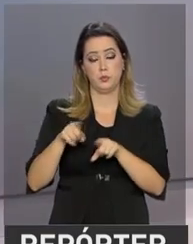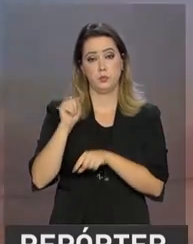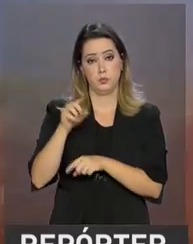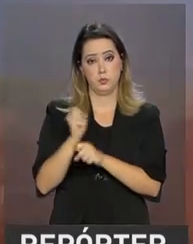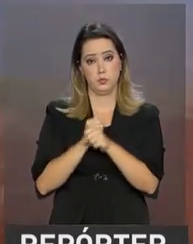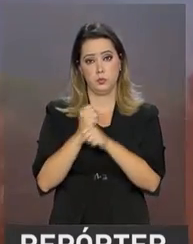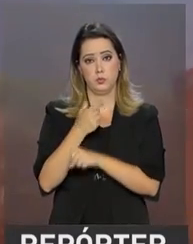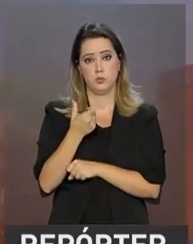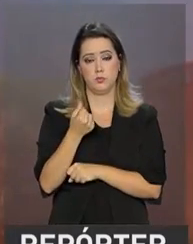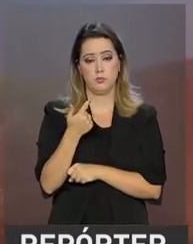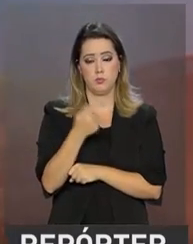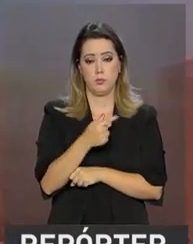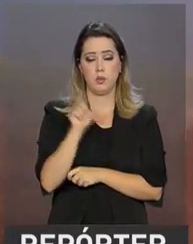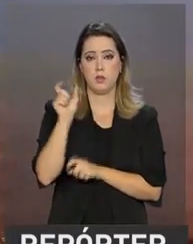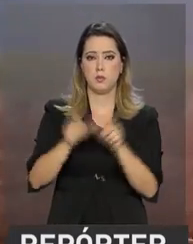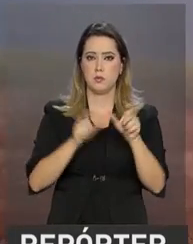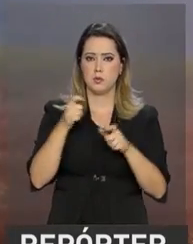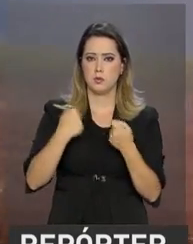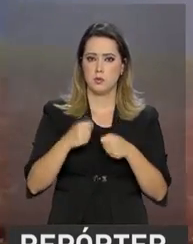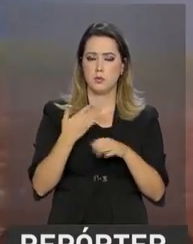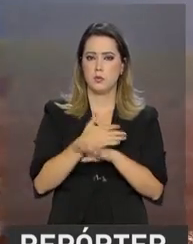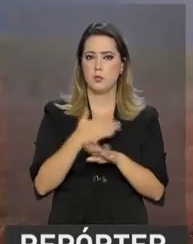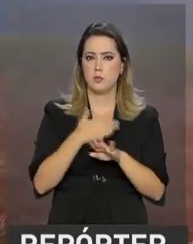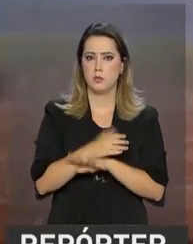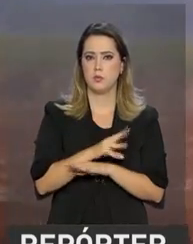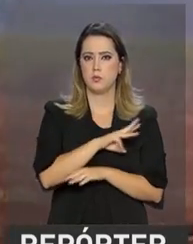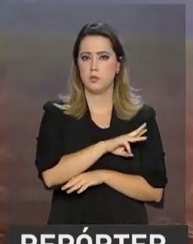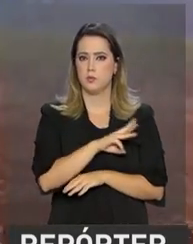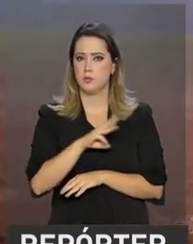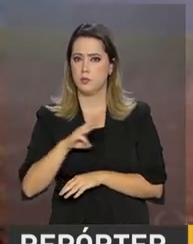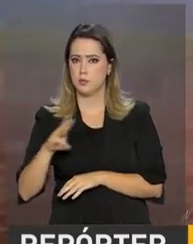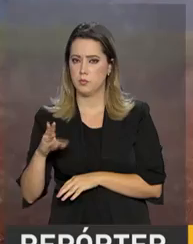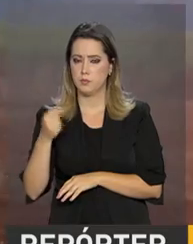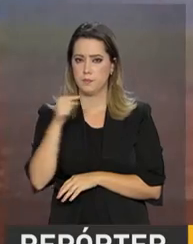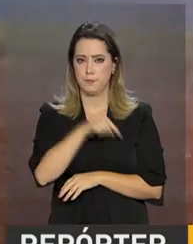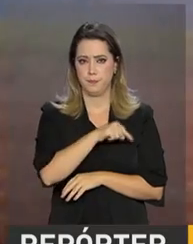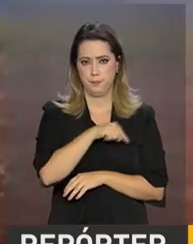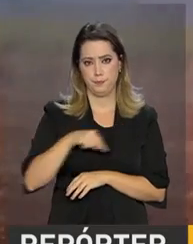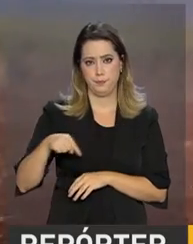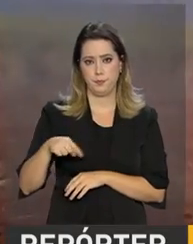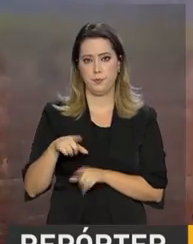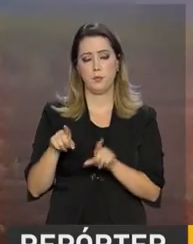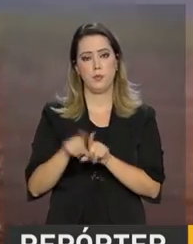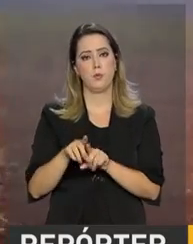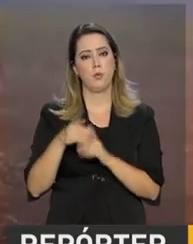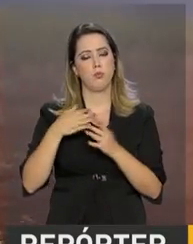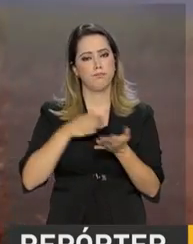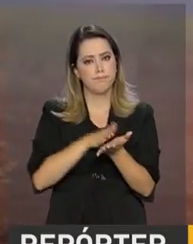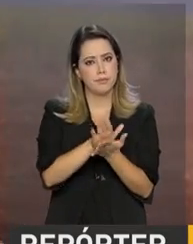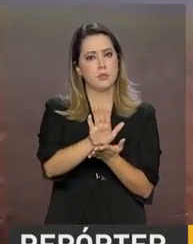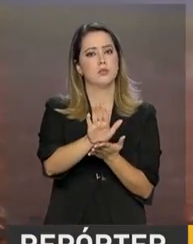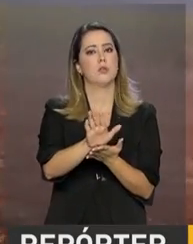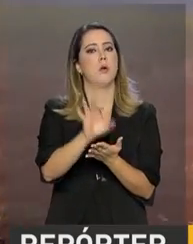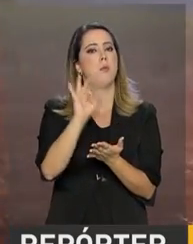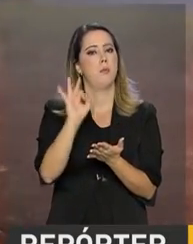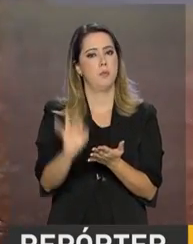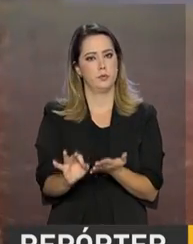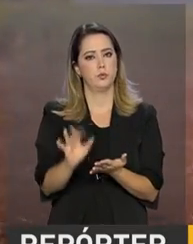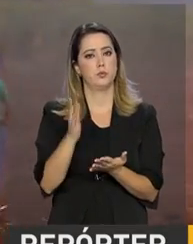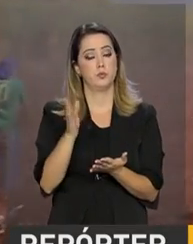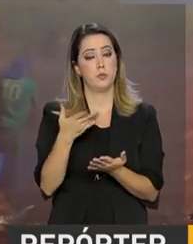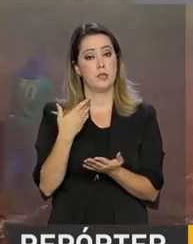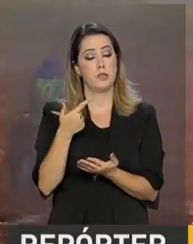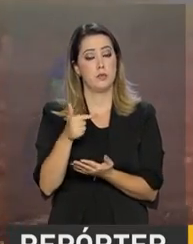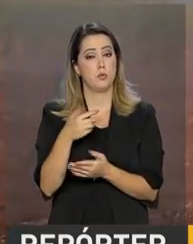ter acesso ao documento os proprietários podem acessar o endereço eletrônico que aparece aqui na tela emitir o certificado quem não